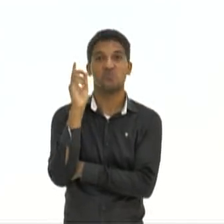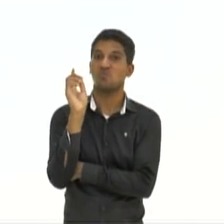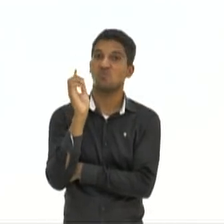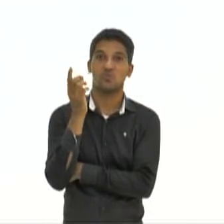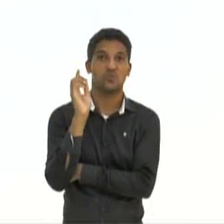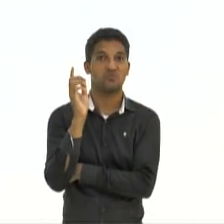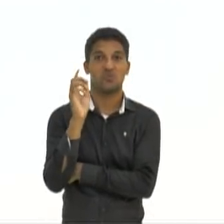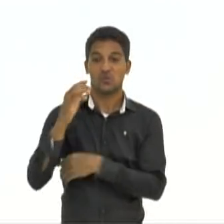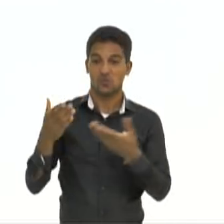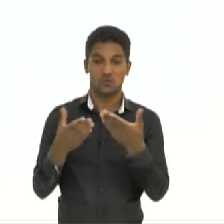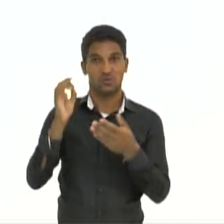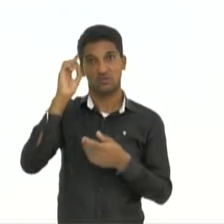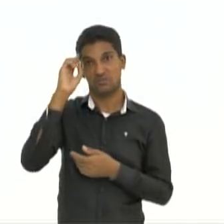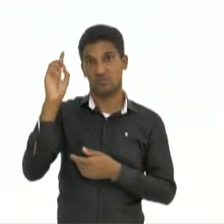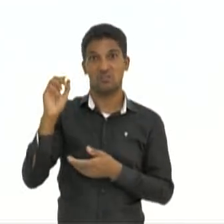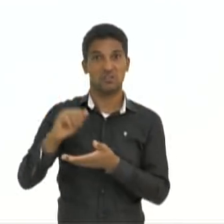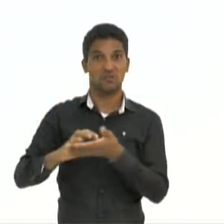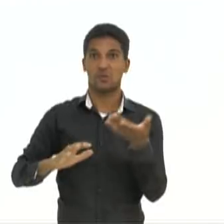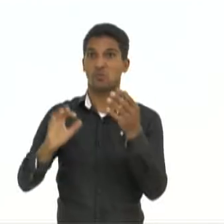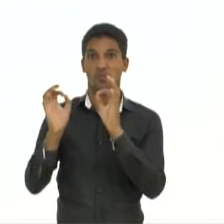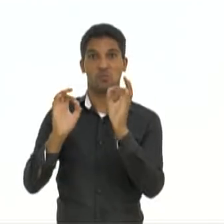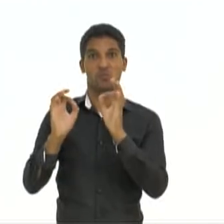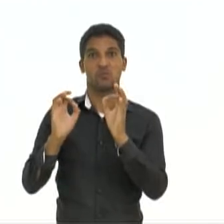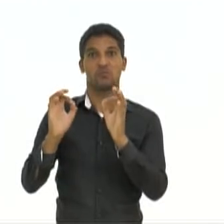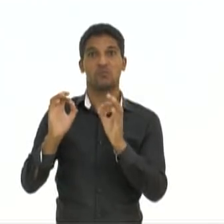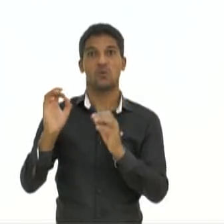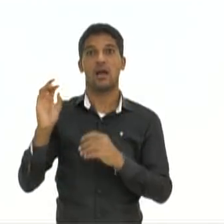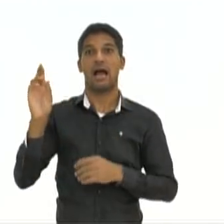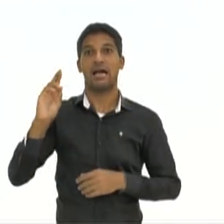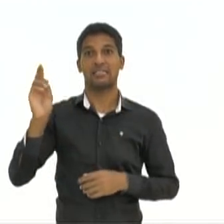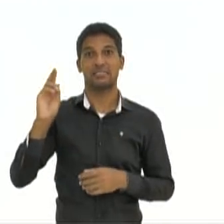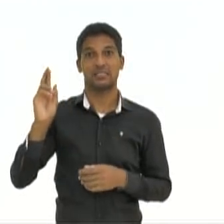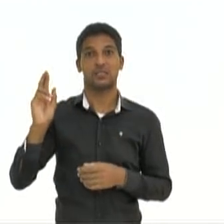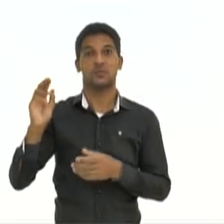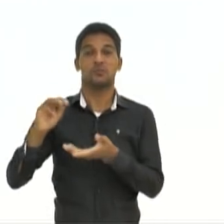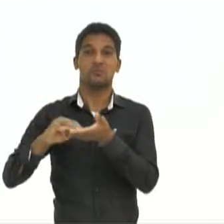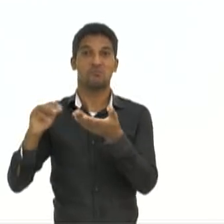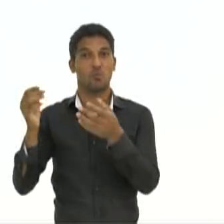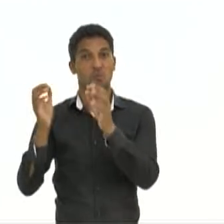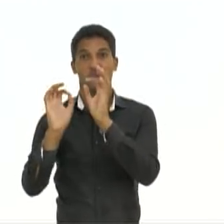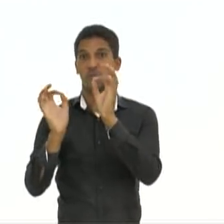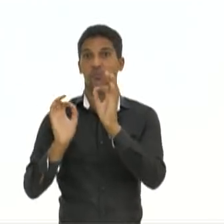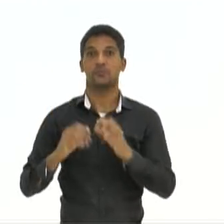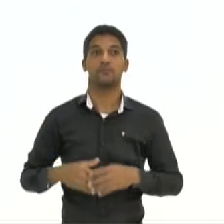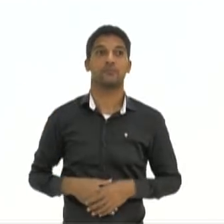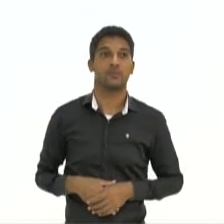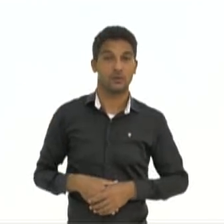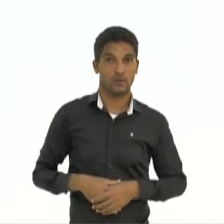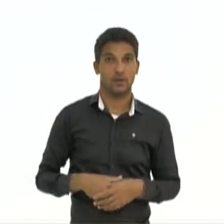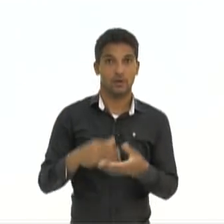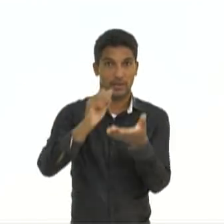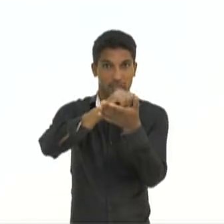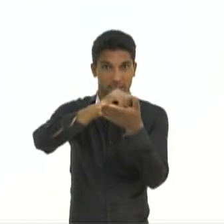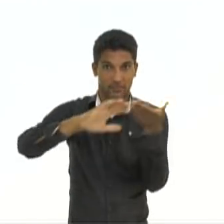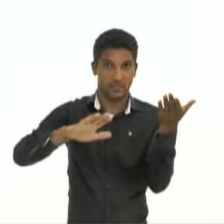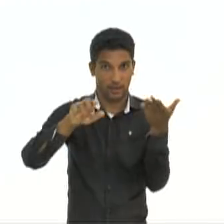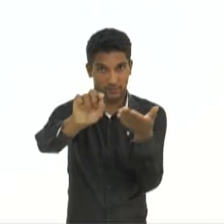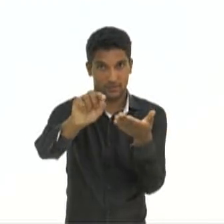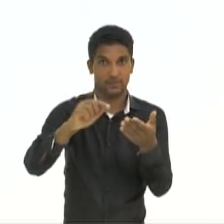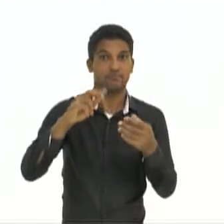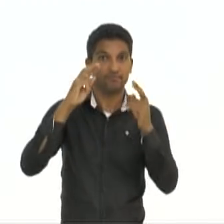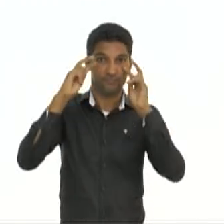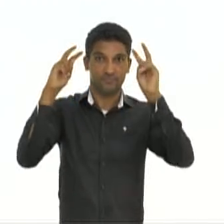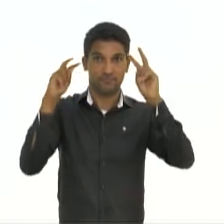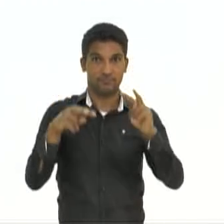né, para hoje, diz ele. Então, primeiro exercício que eu vou solicitar de vocês para a gente começar aquecendo aí os nossos saberes,